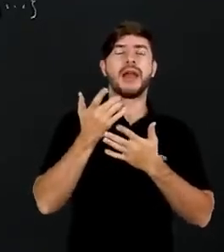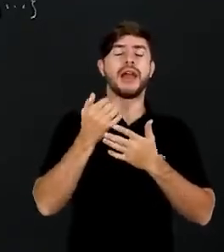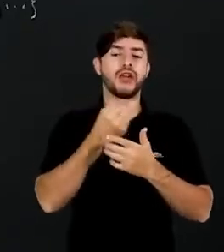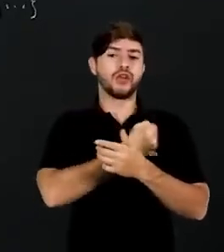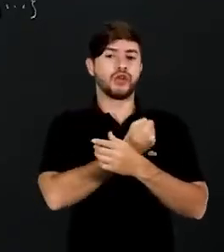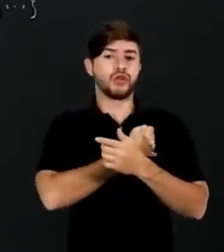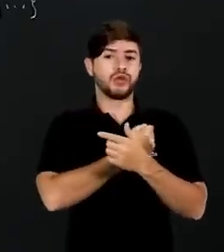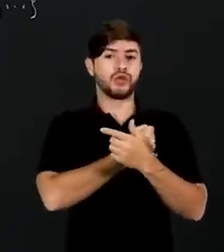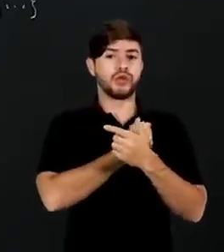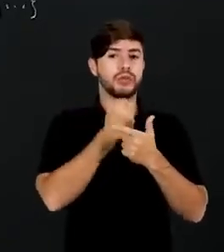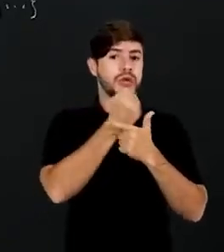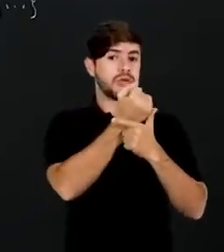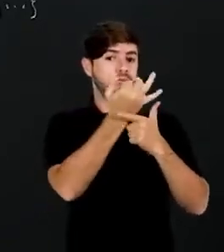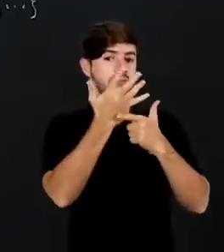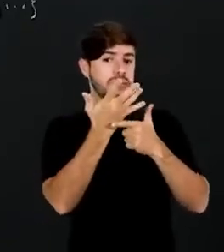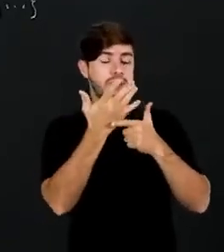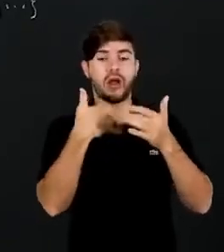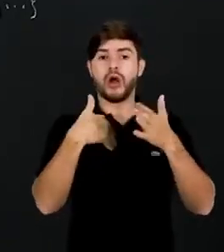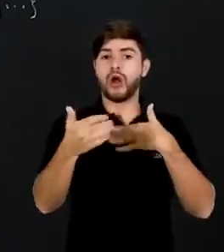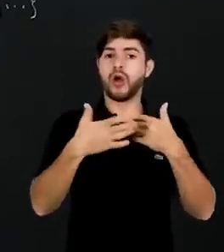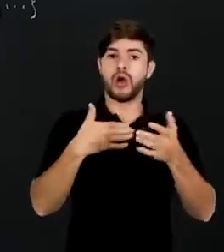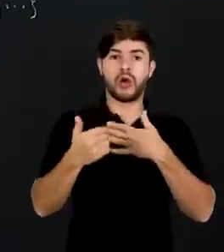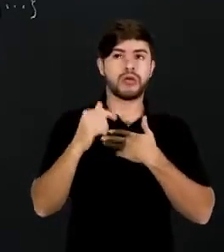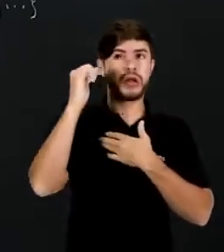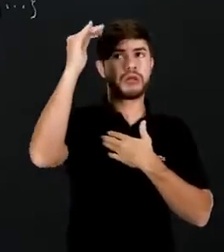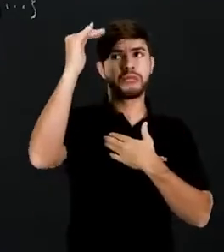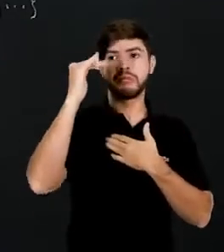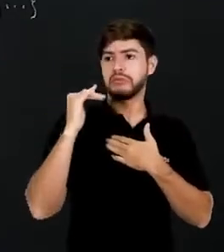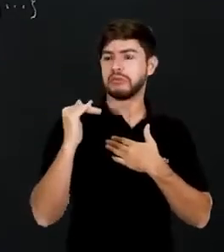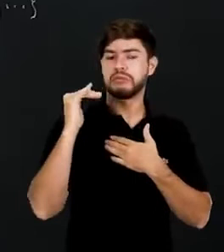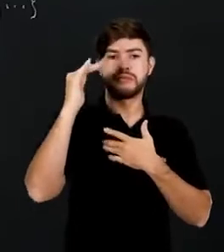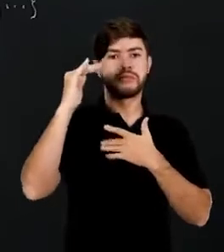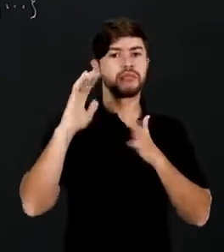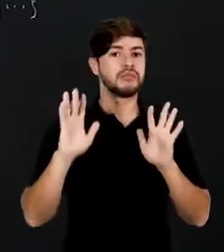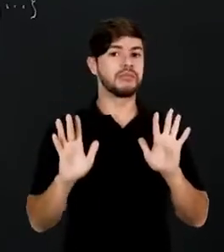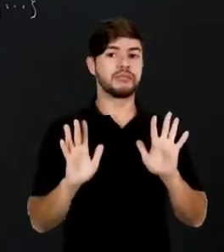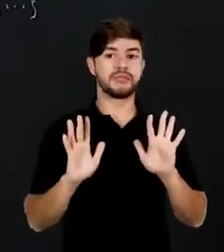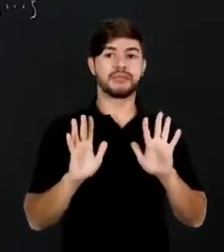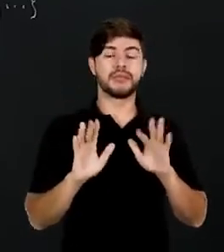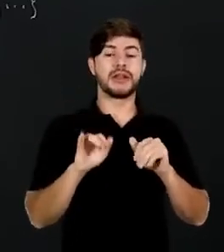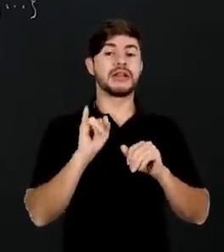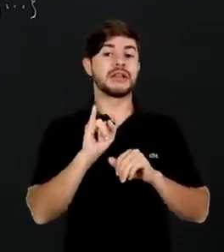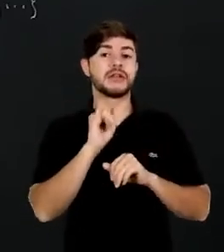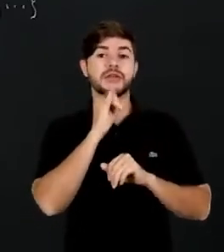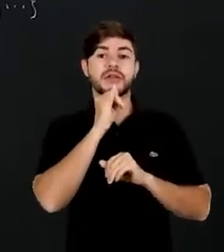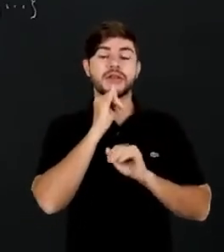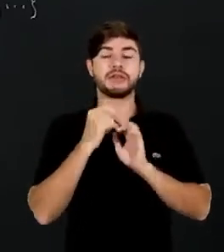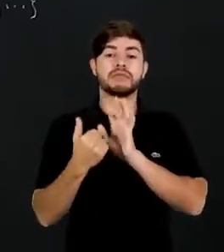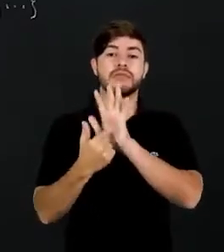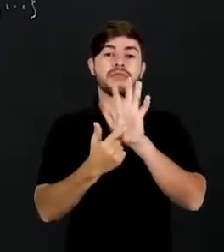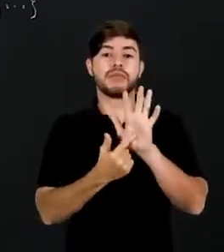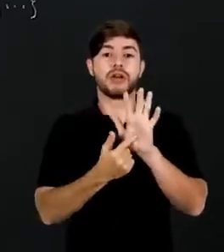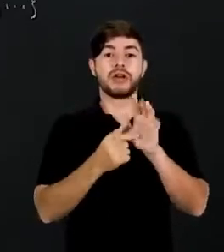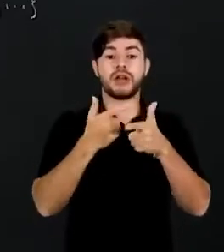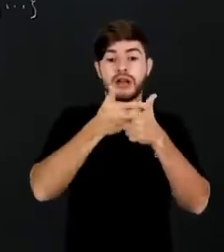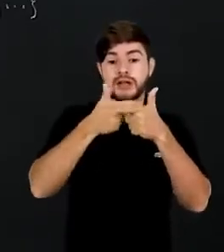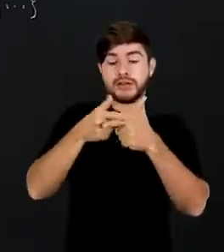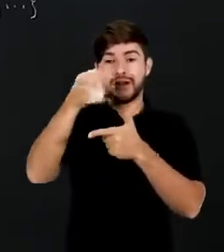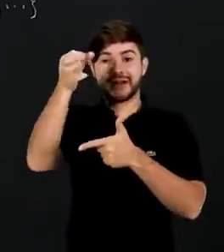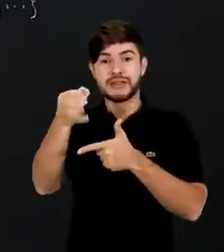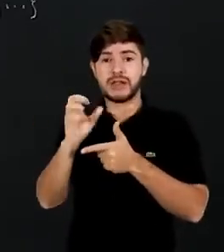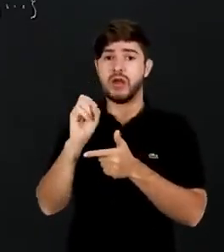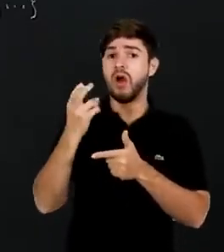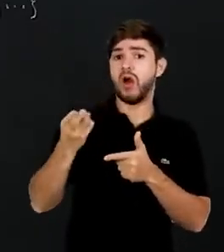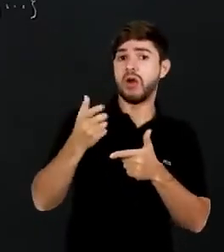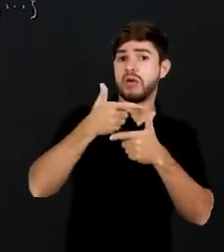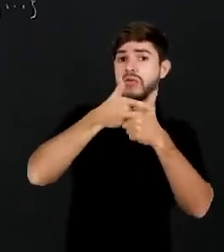posso envolver qualquer tipo de fração, ou seja, uma fração que represente uma divisão exata ou uma